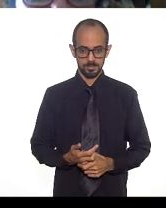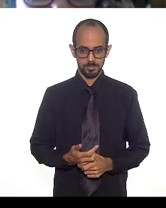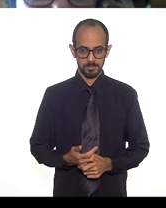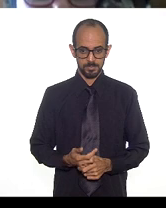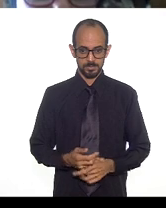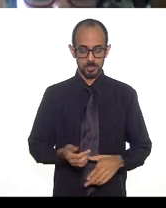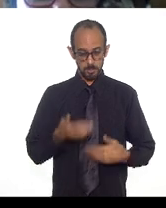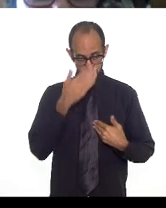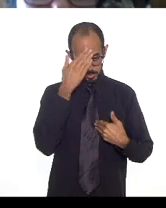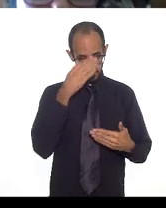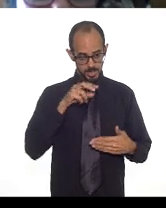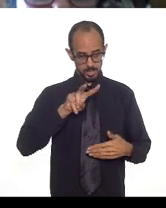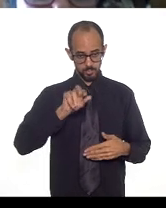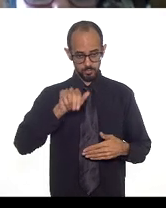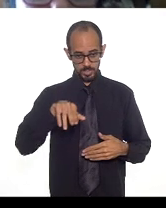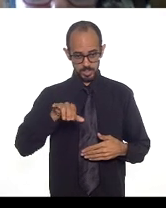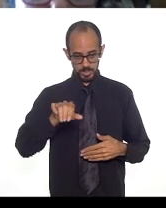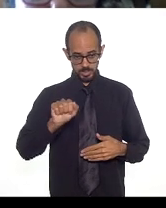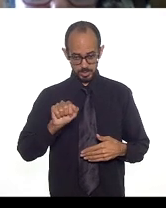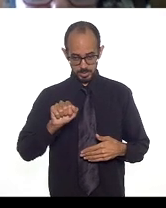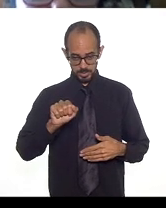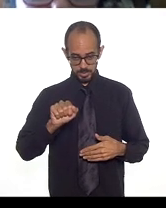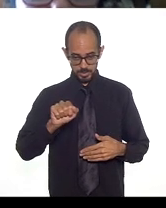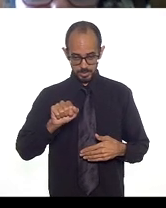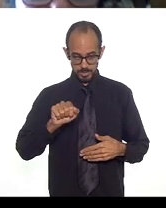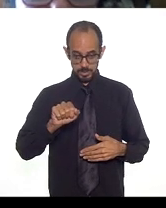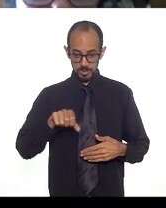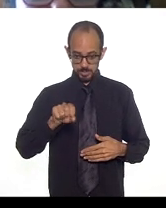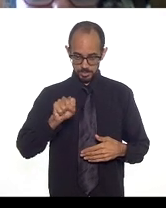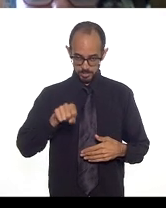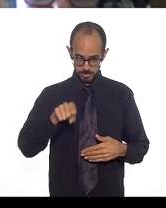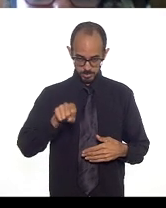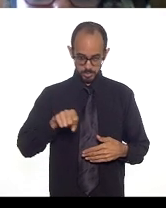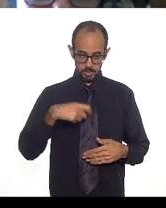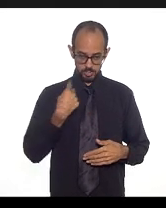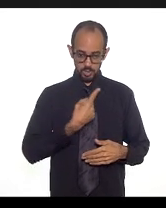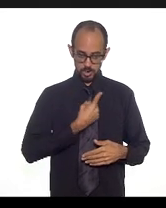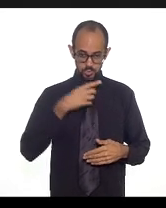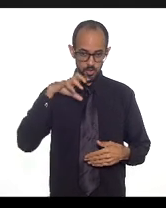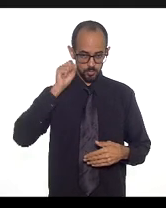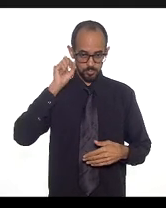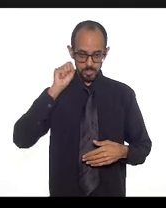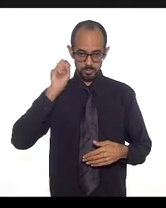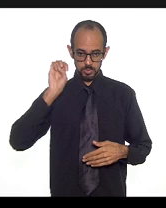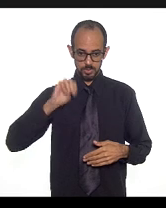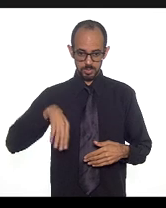Obrigado, Vânia. Será que me ouviram? Ouvimos sim, Vânia.